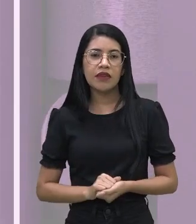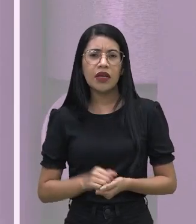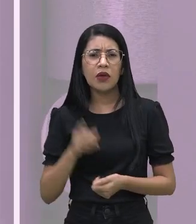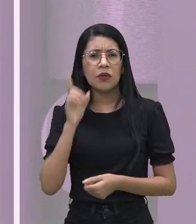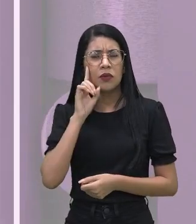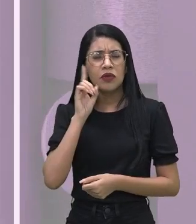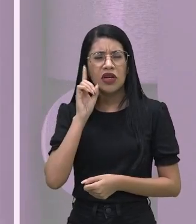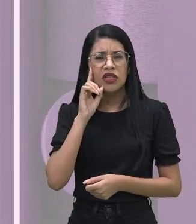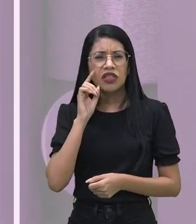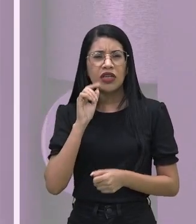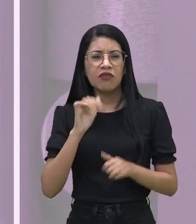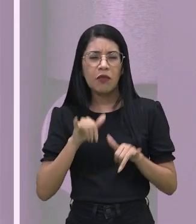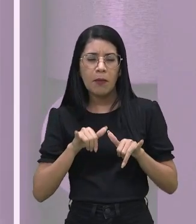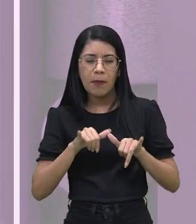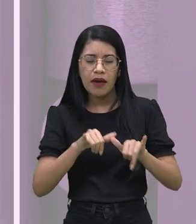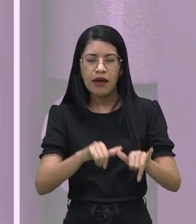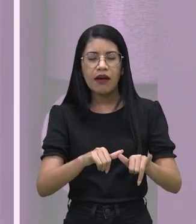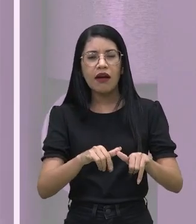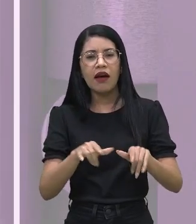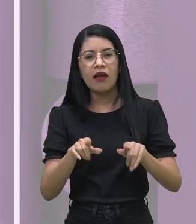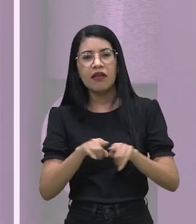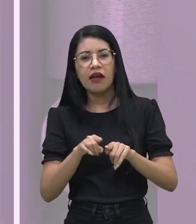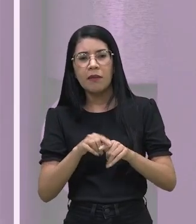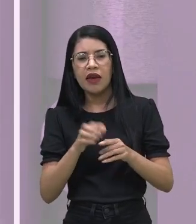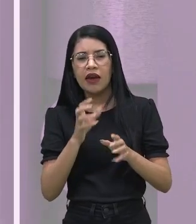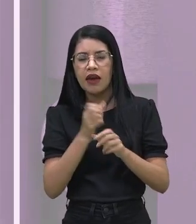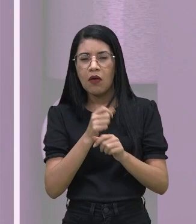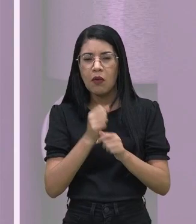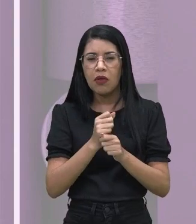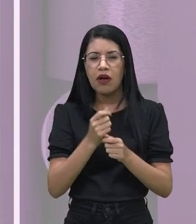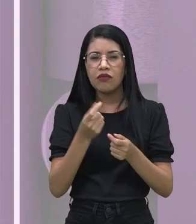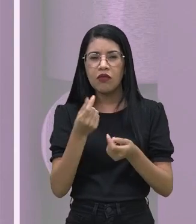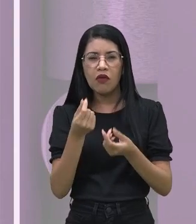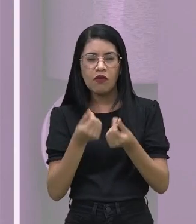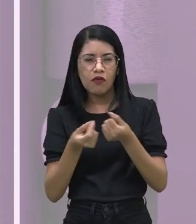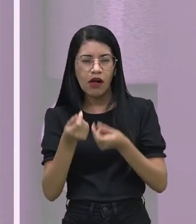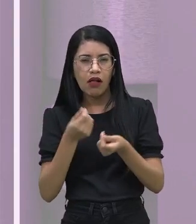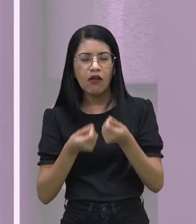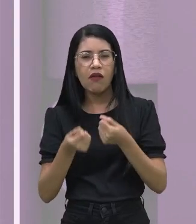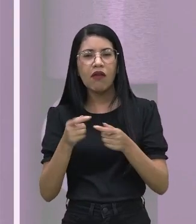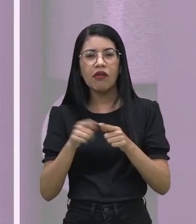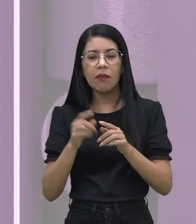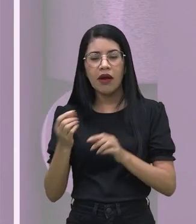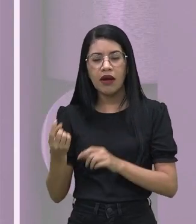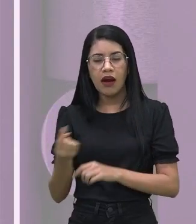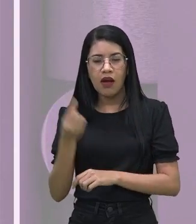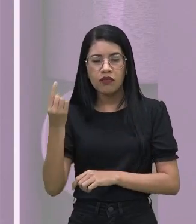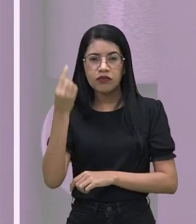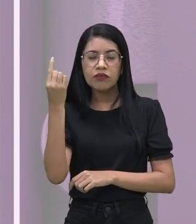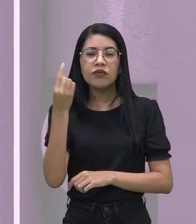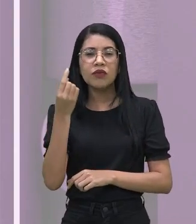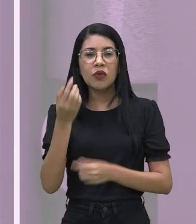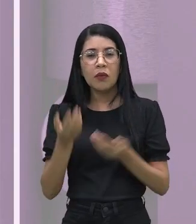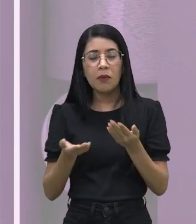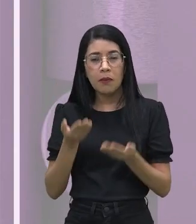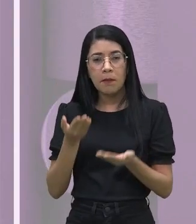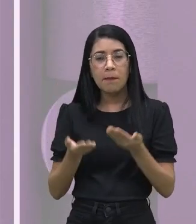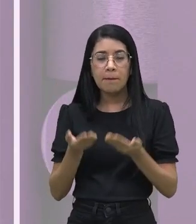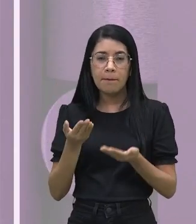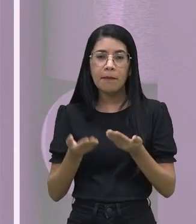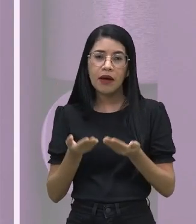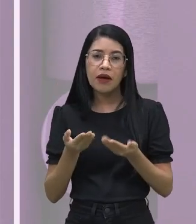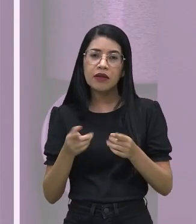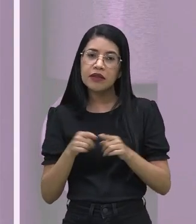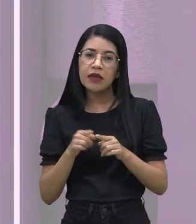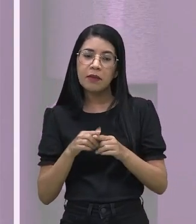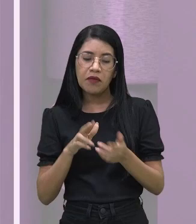no mercado, seja calculando troco, altura, peso, não é? Em relação a você